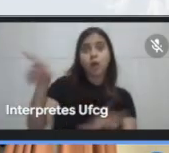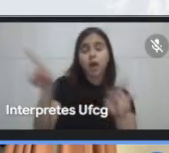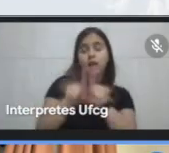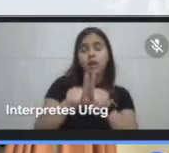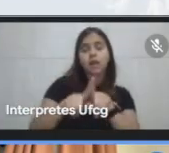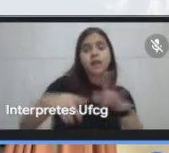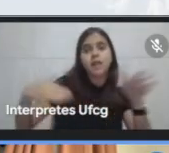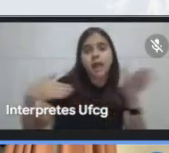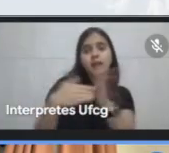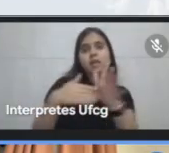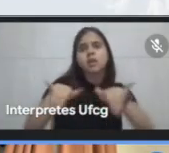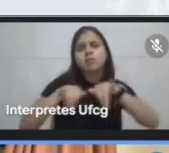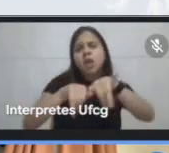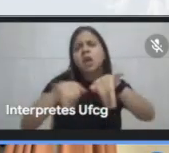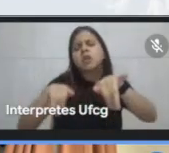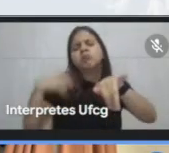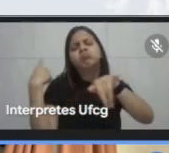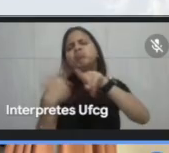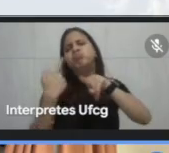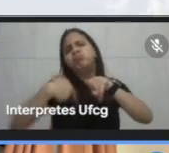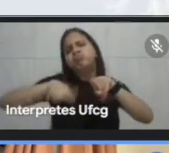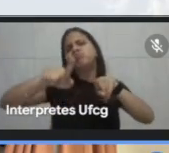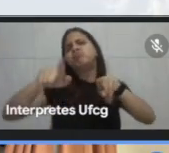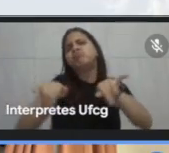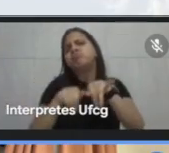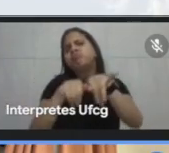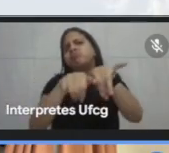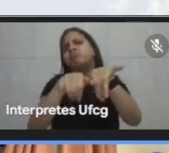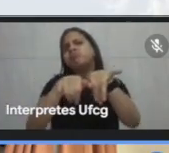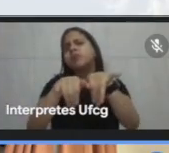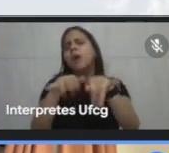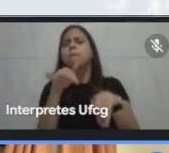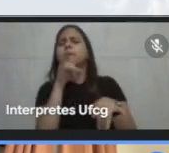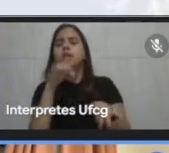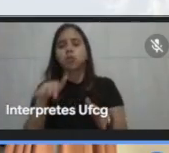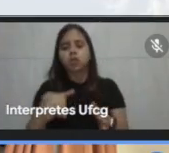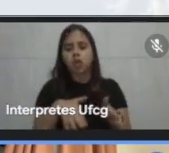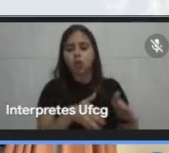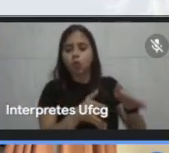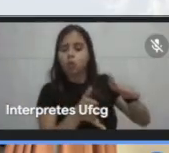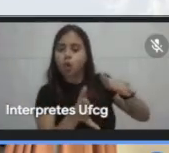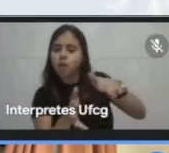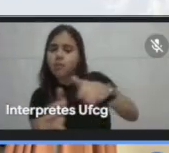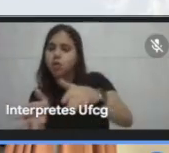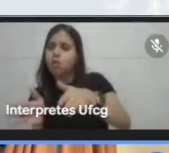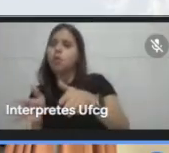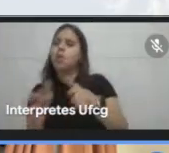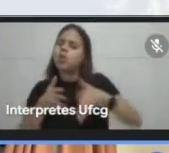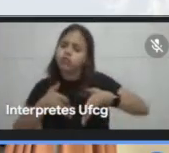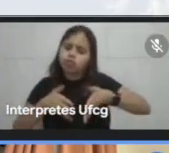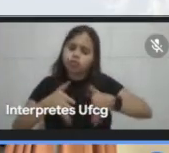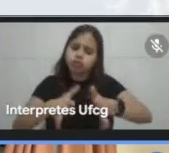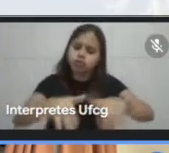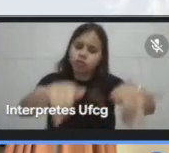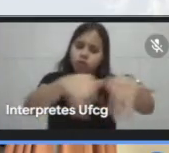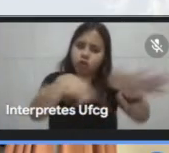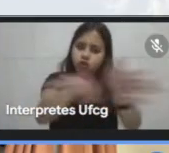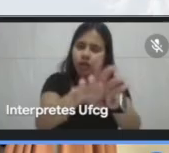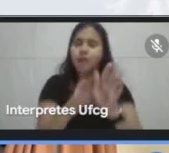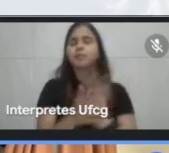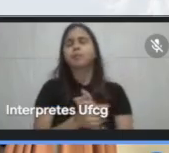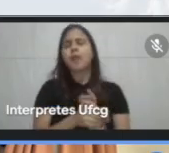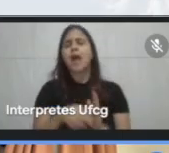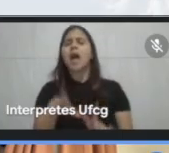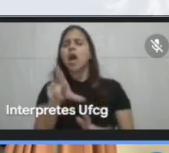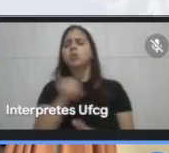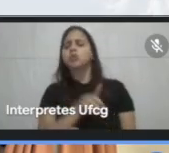supermercado, o que me motiva a tomar, vamos supor, o caminho de ir pelo lado direito da rua? Então, vamos supor que é porque do lado esquerdo tem